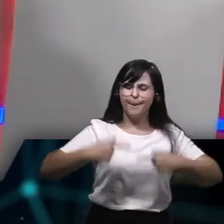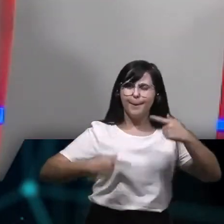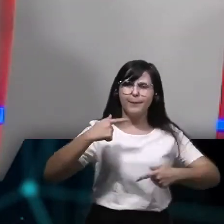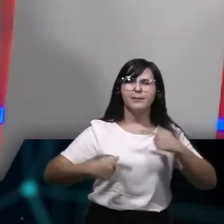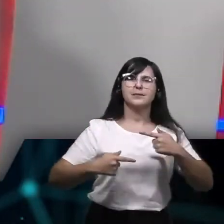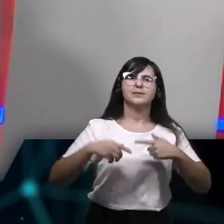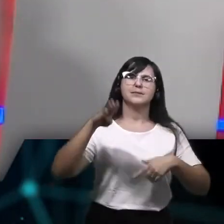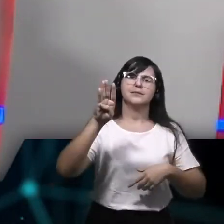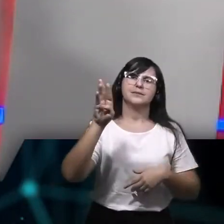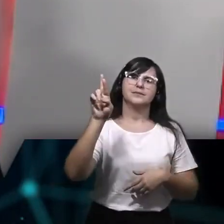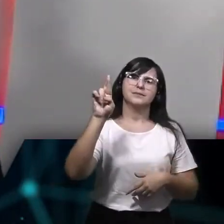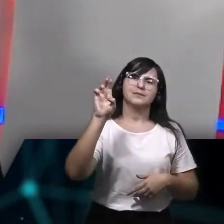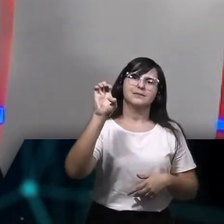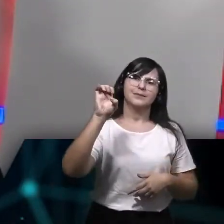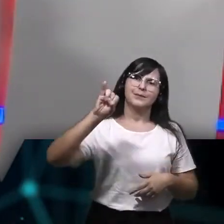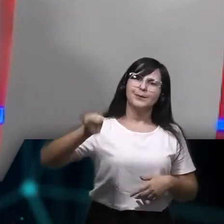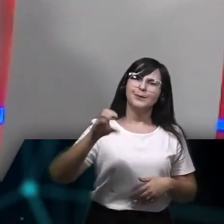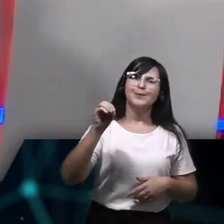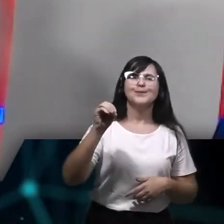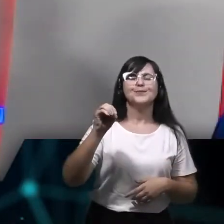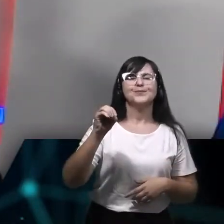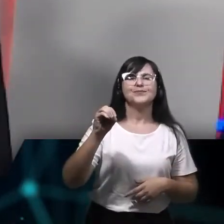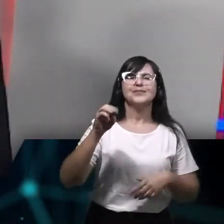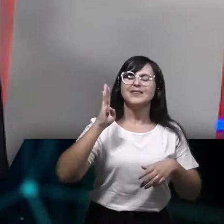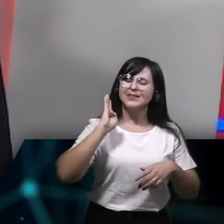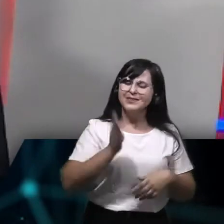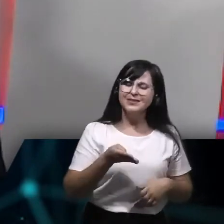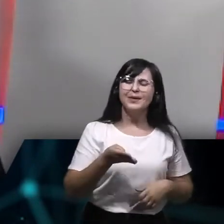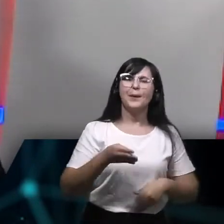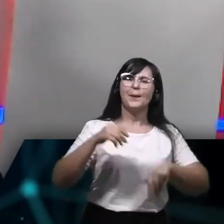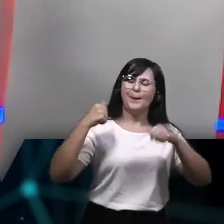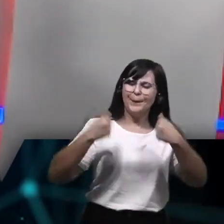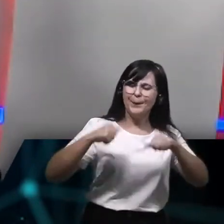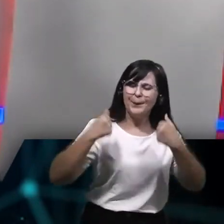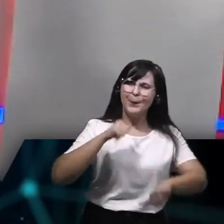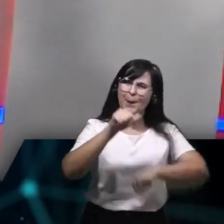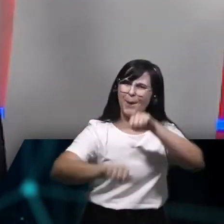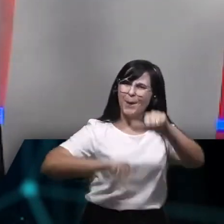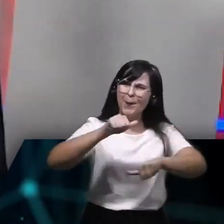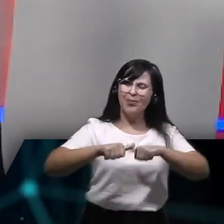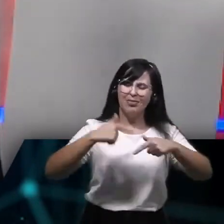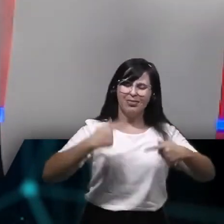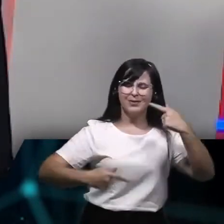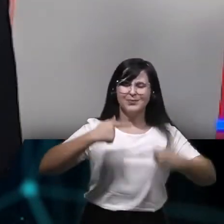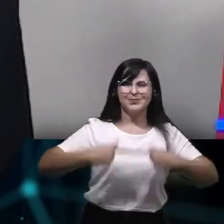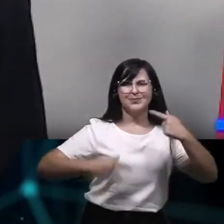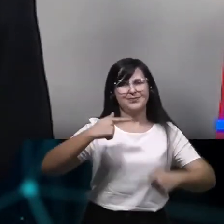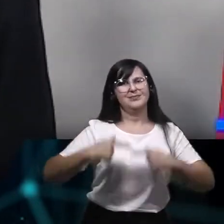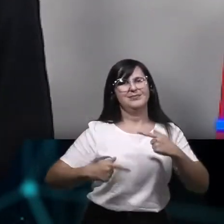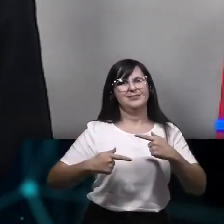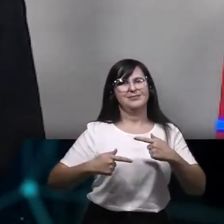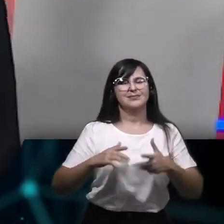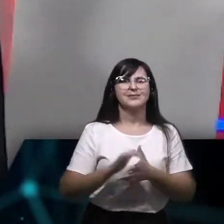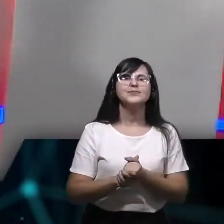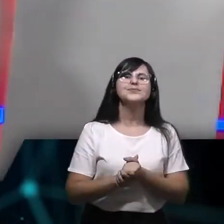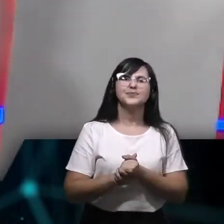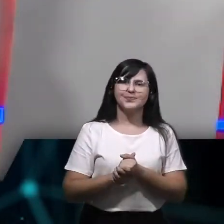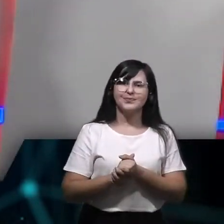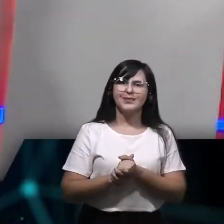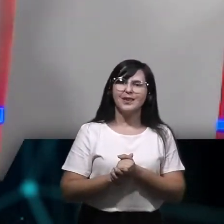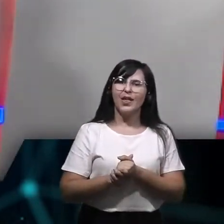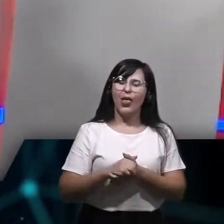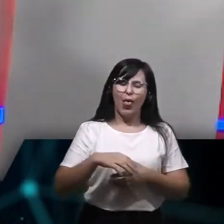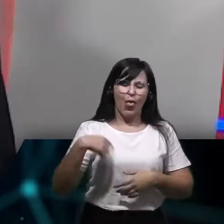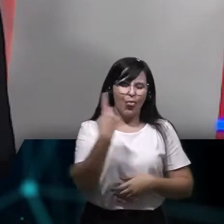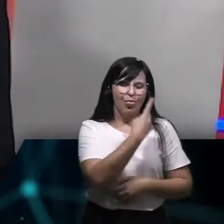passou. População de Brejo de Amadeus, da hora da gente renovar essa política que existe dentro do Brejo de Amadeus, certo? Que toda a